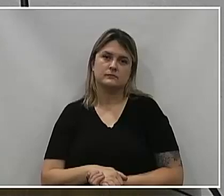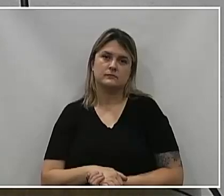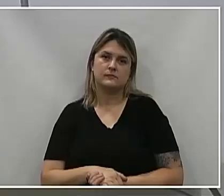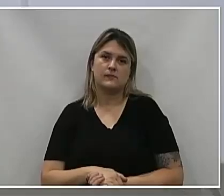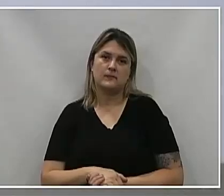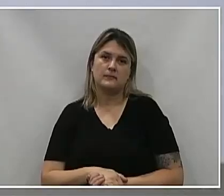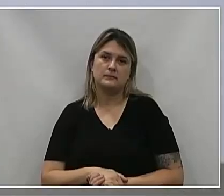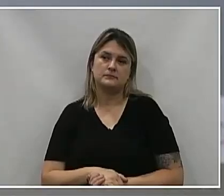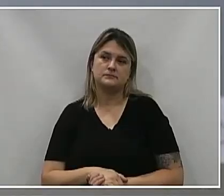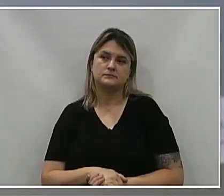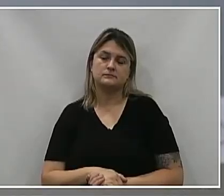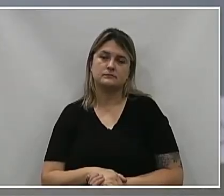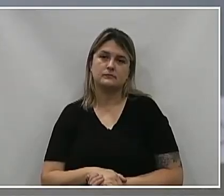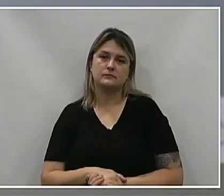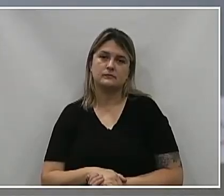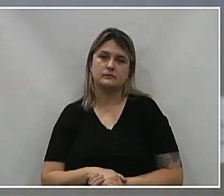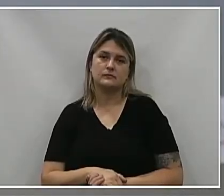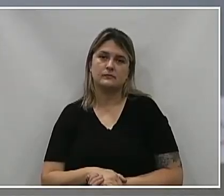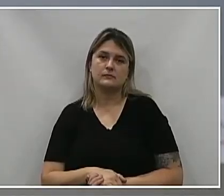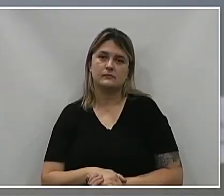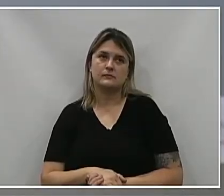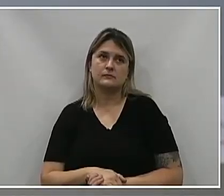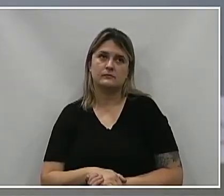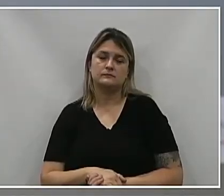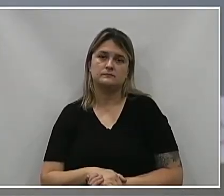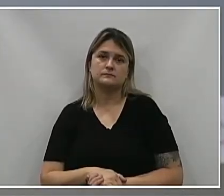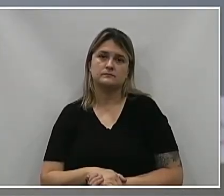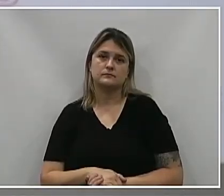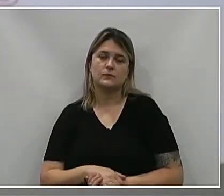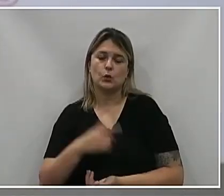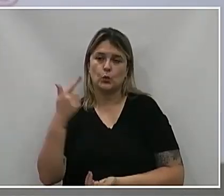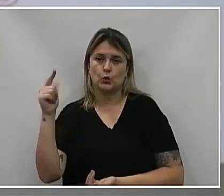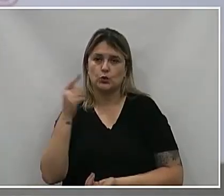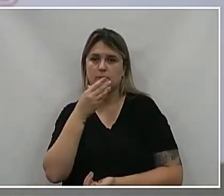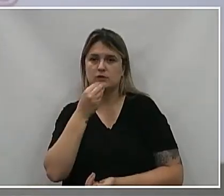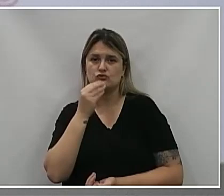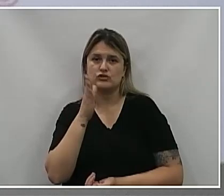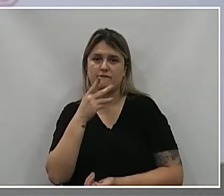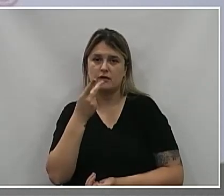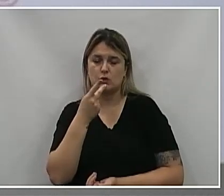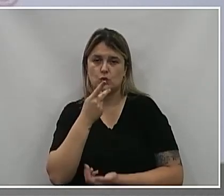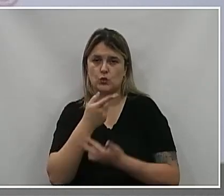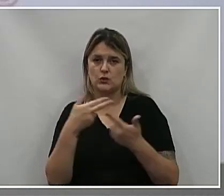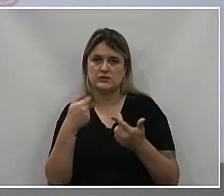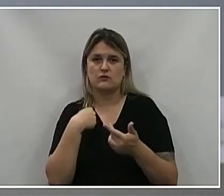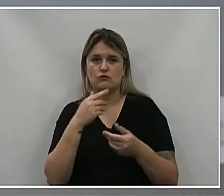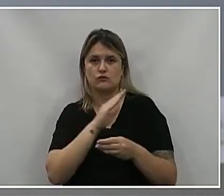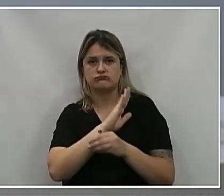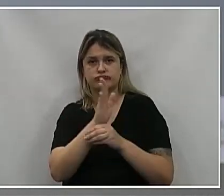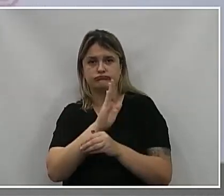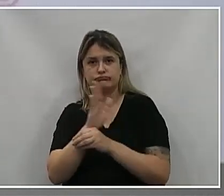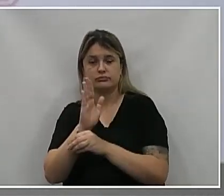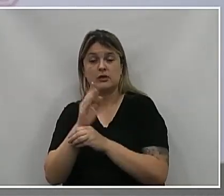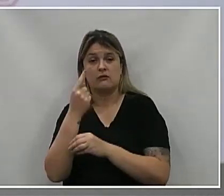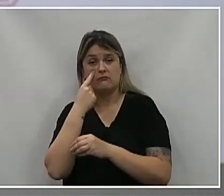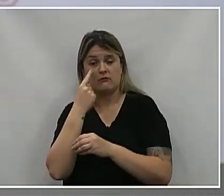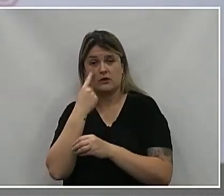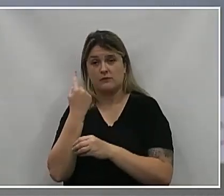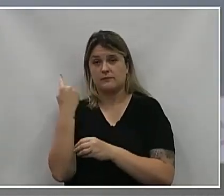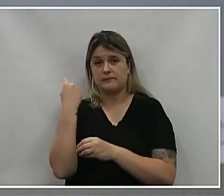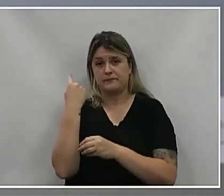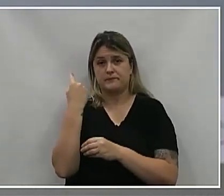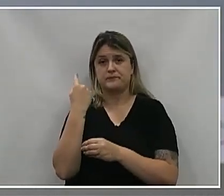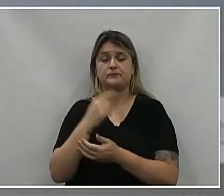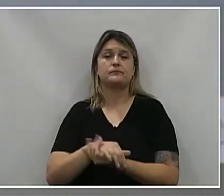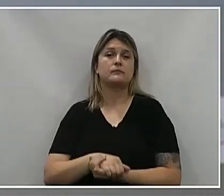partes já mais para frente, tá? Já que ele comentou ali já. Então, assim, agora visando assim